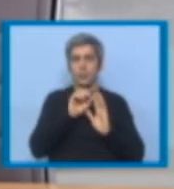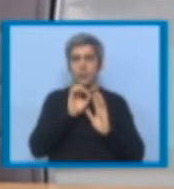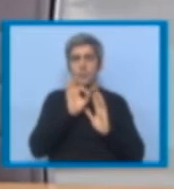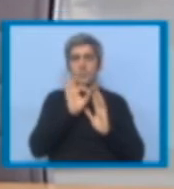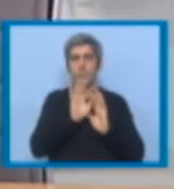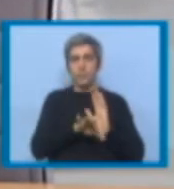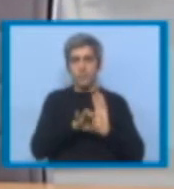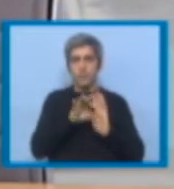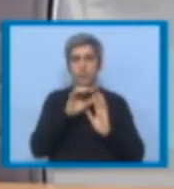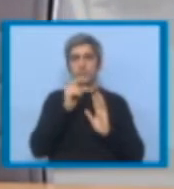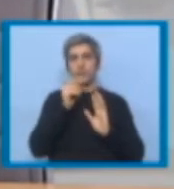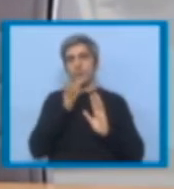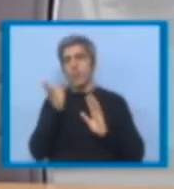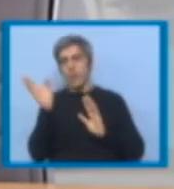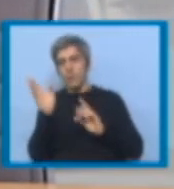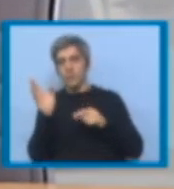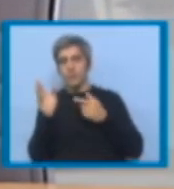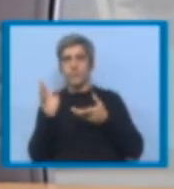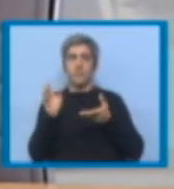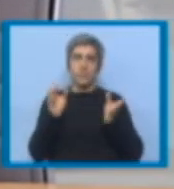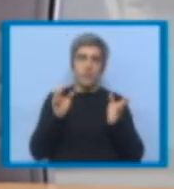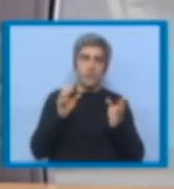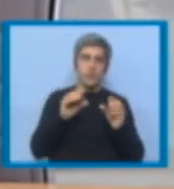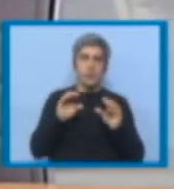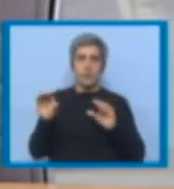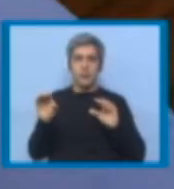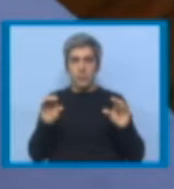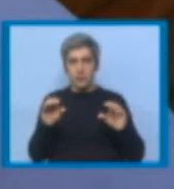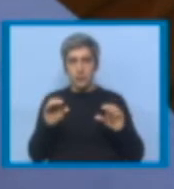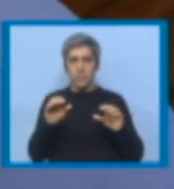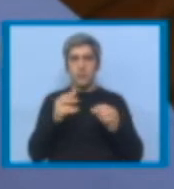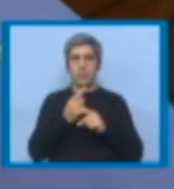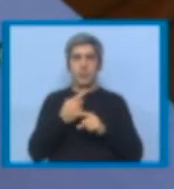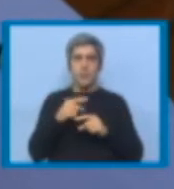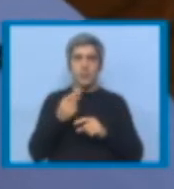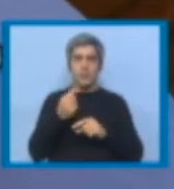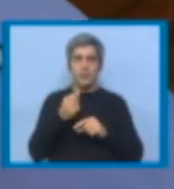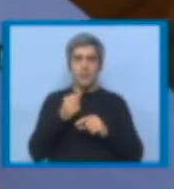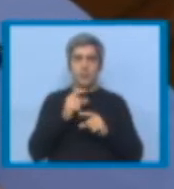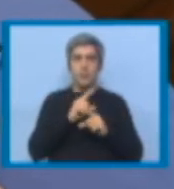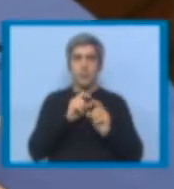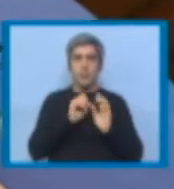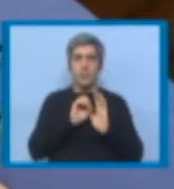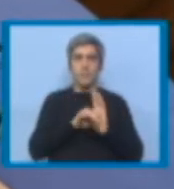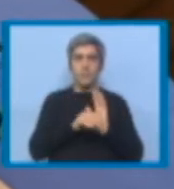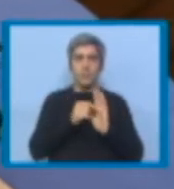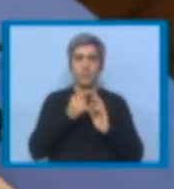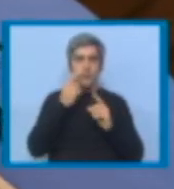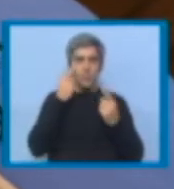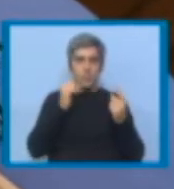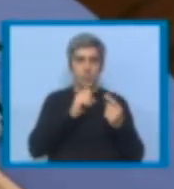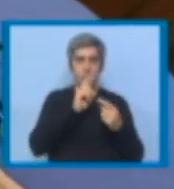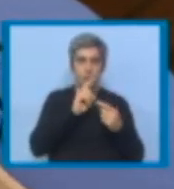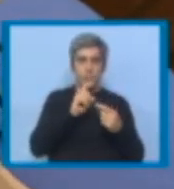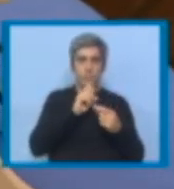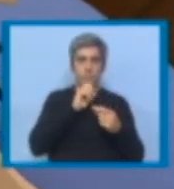um lado, outra parte dos fundos tinha ido para o outro, porque se calhar havia fundos que não eram fundos públicos e